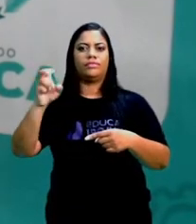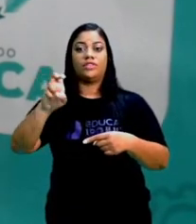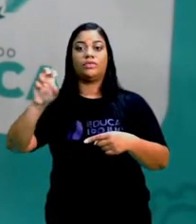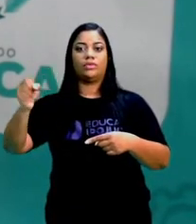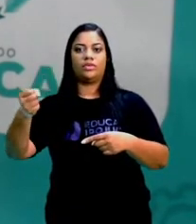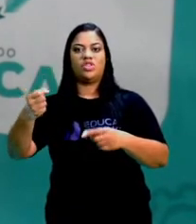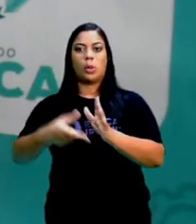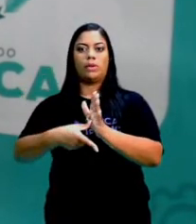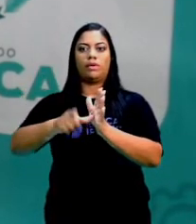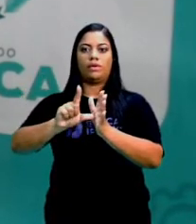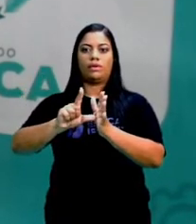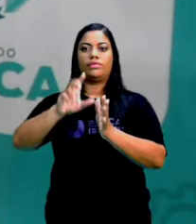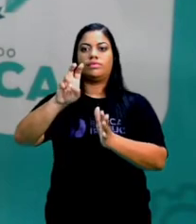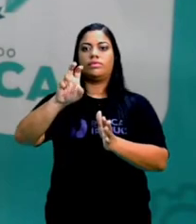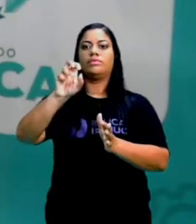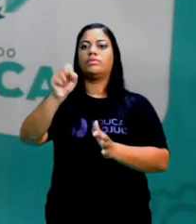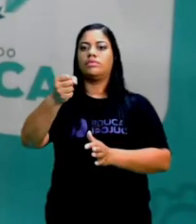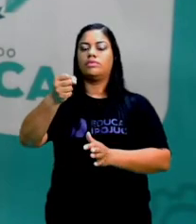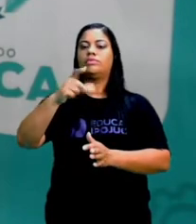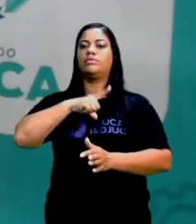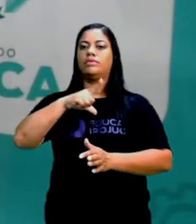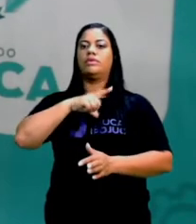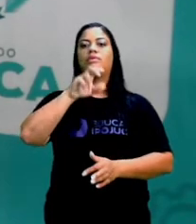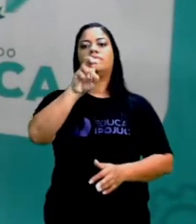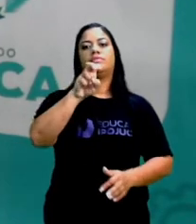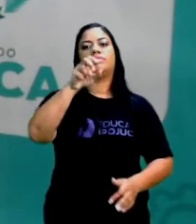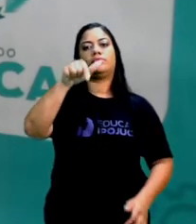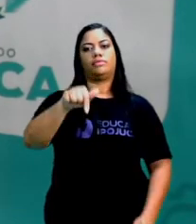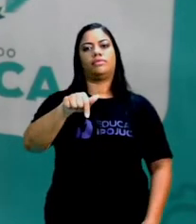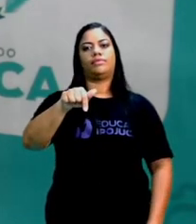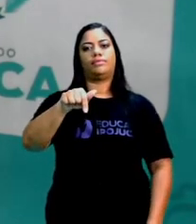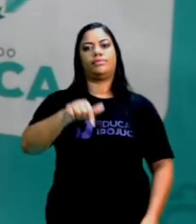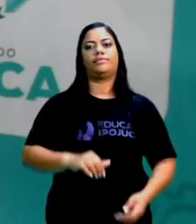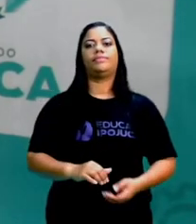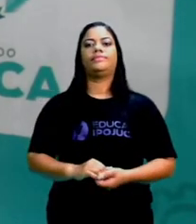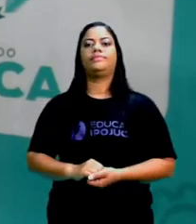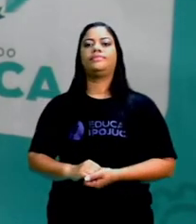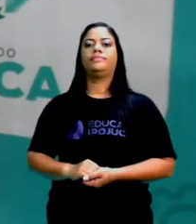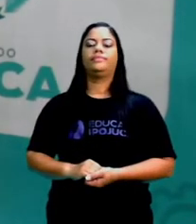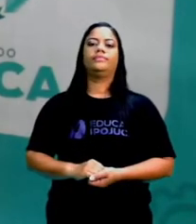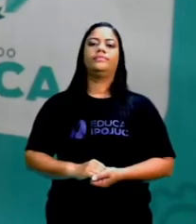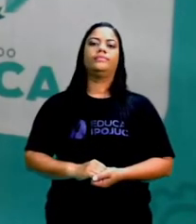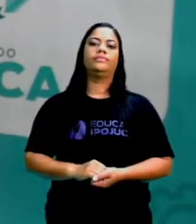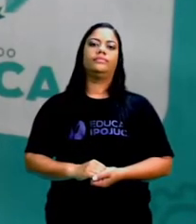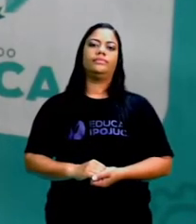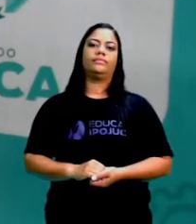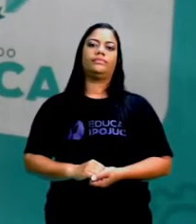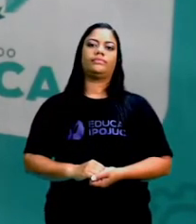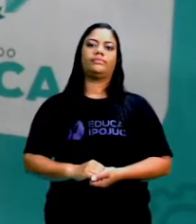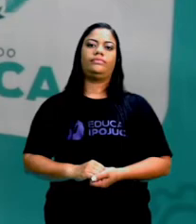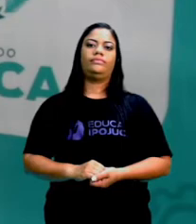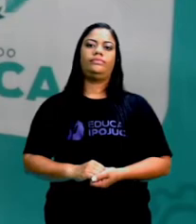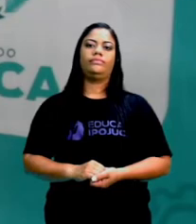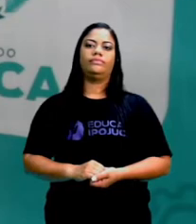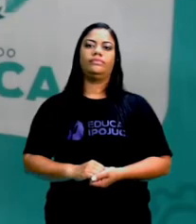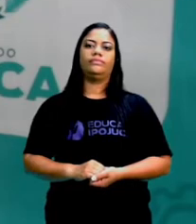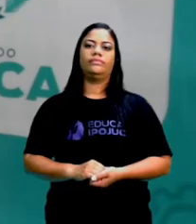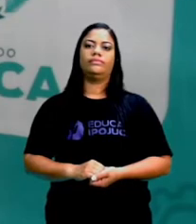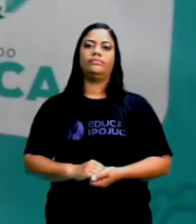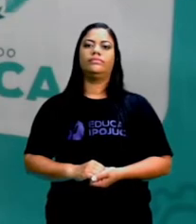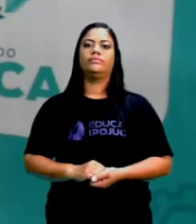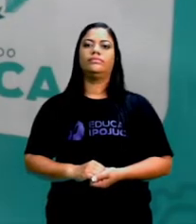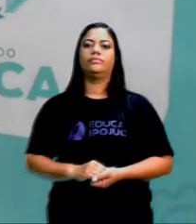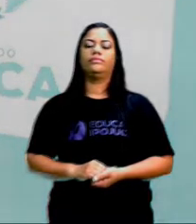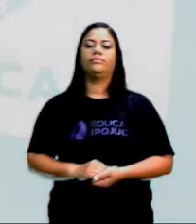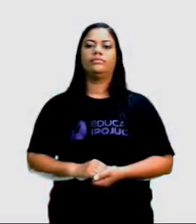Então, antes de 58, existe 57. Vamos para, agora, localizando